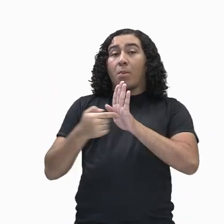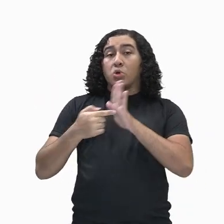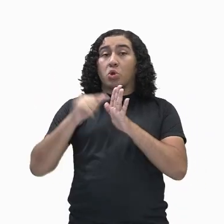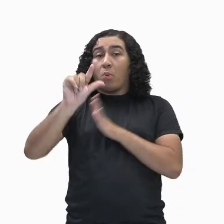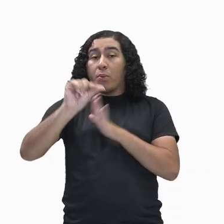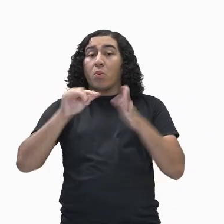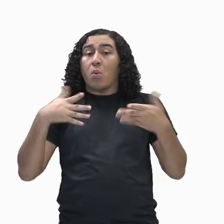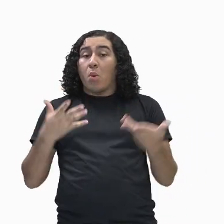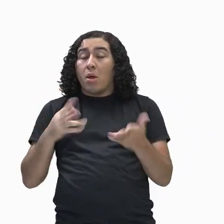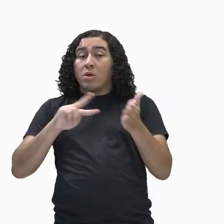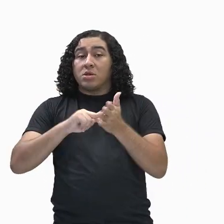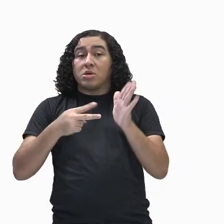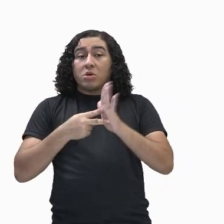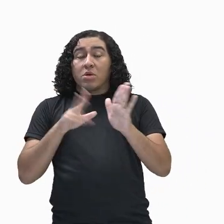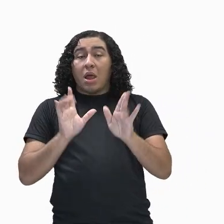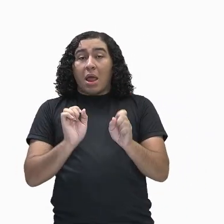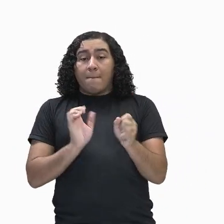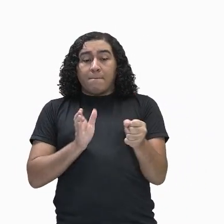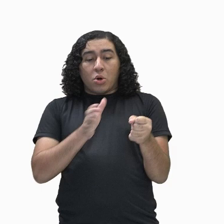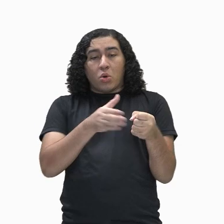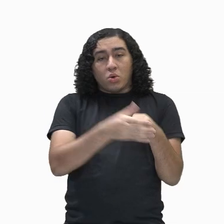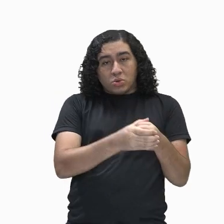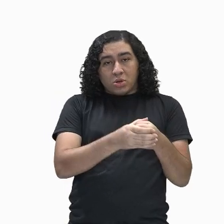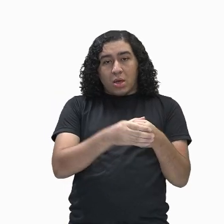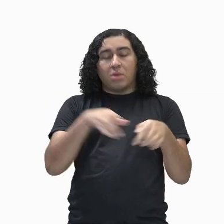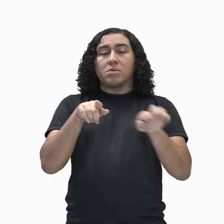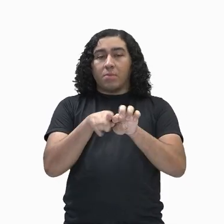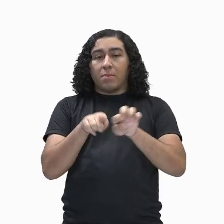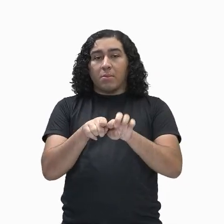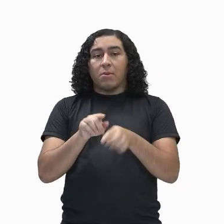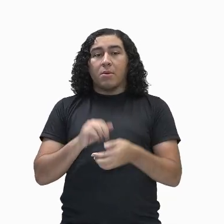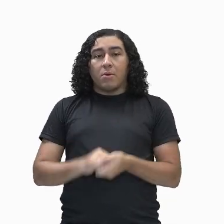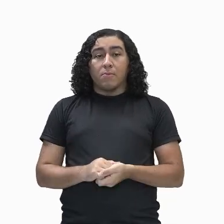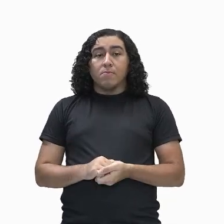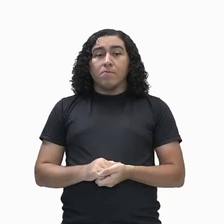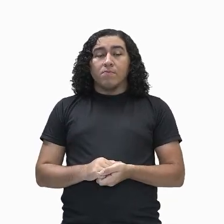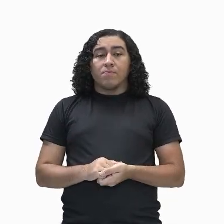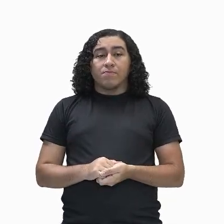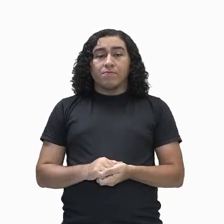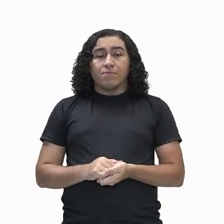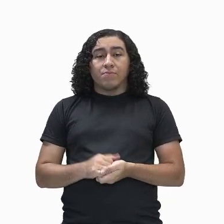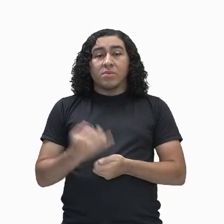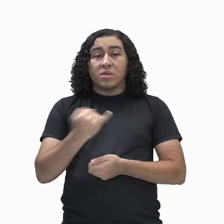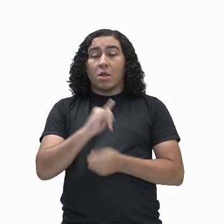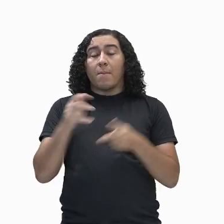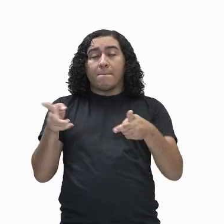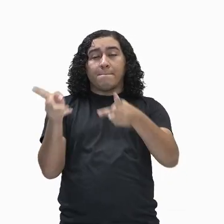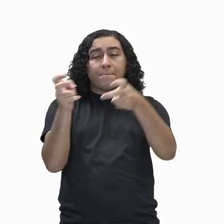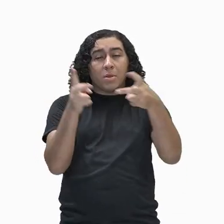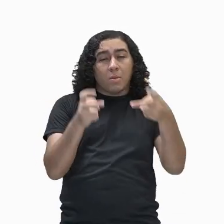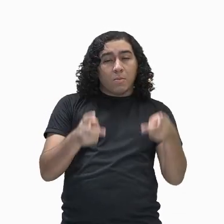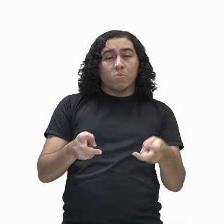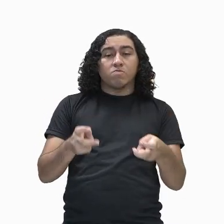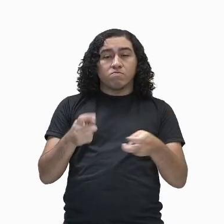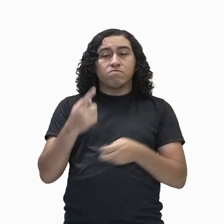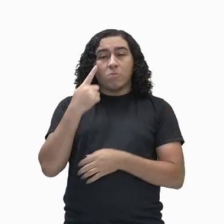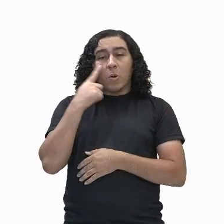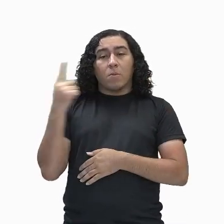quem são os protozoários, né, ou o reino protista. Se você observar aí, existem, né,